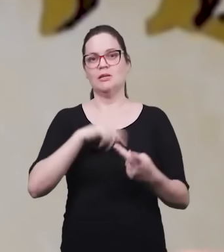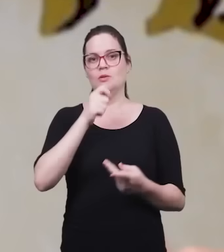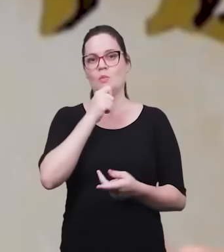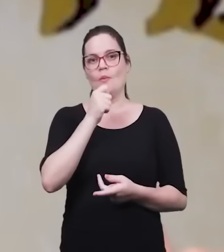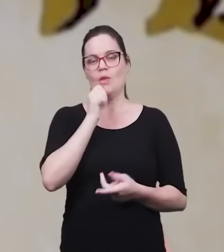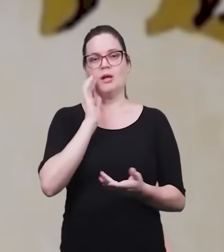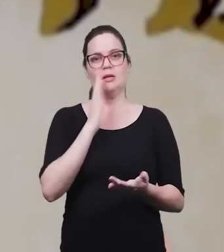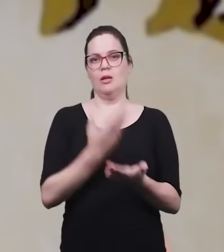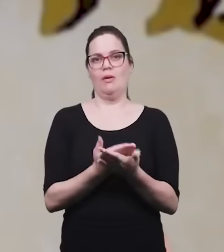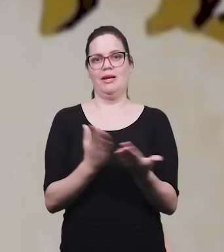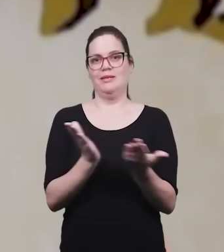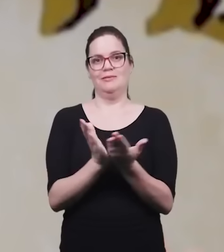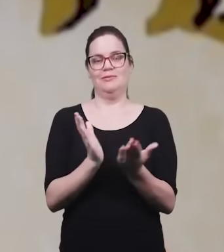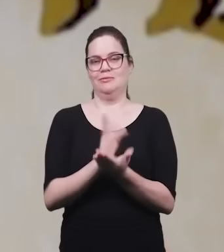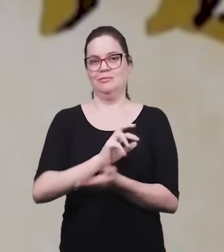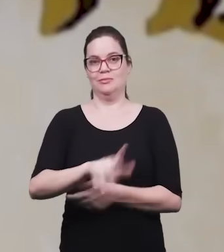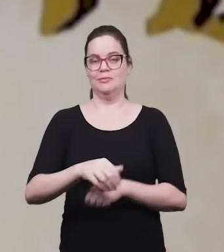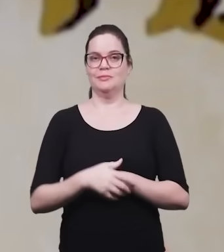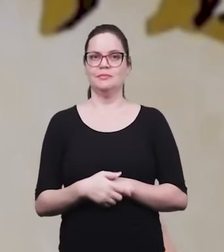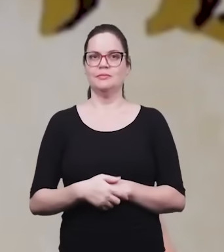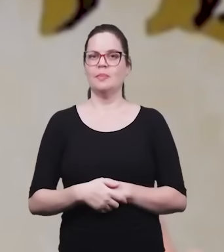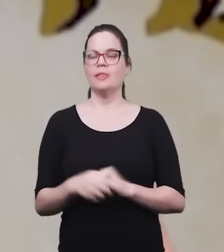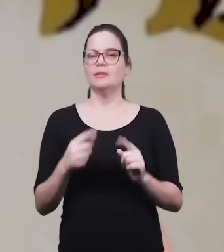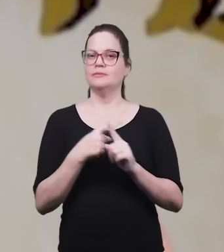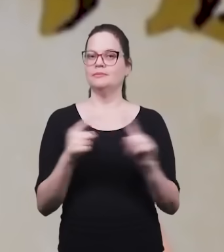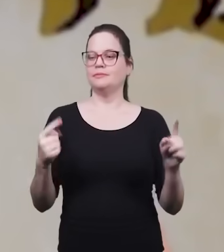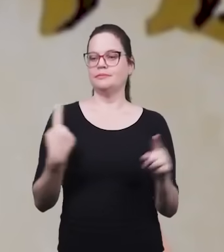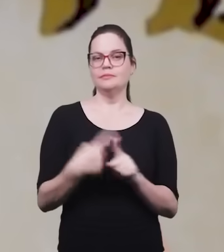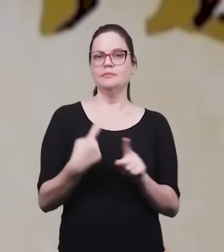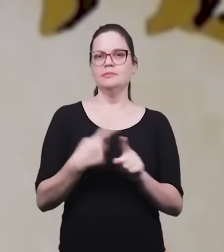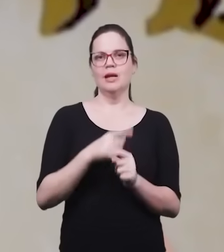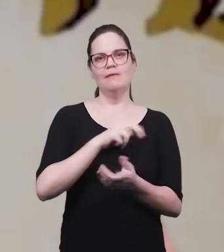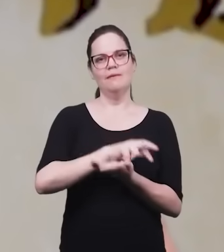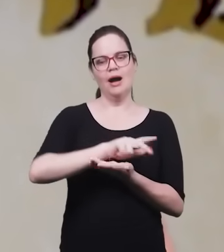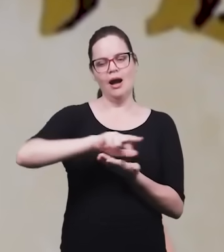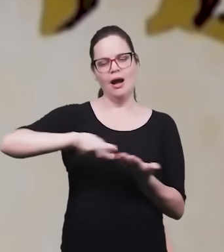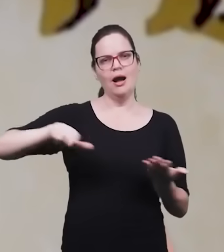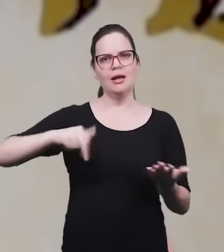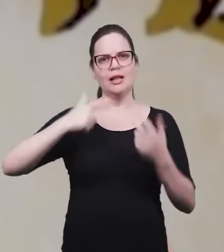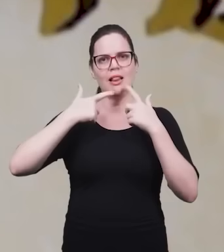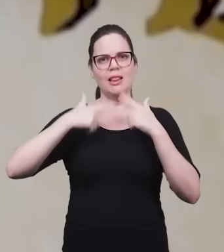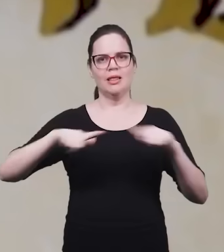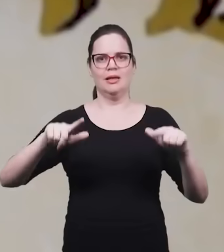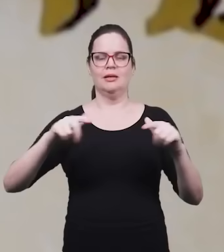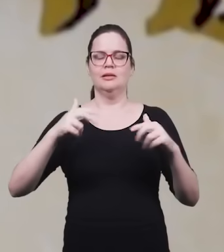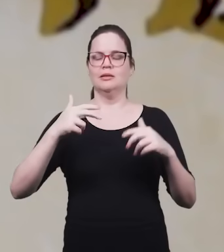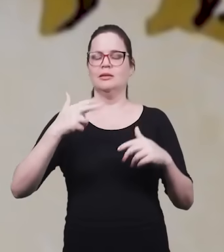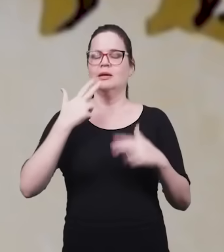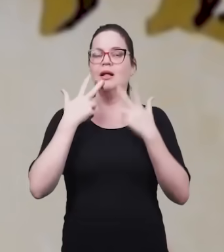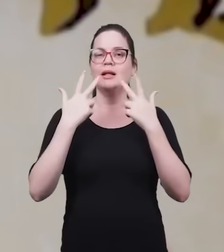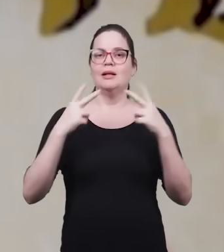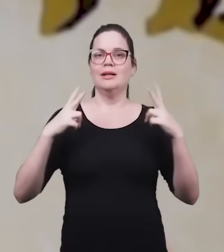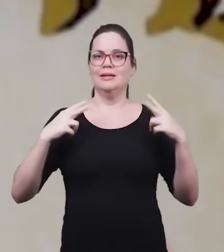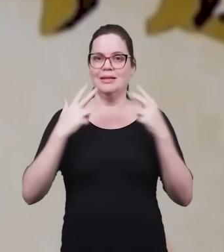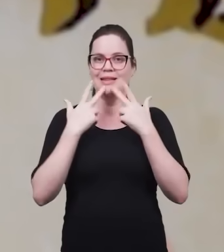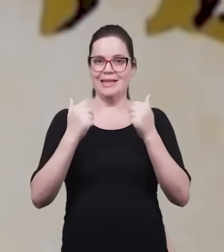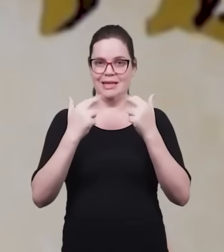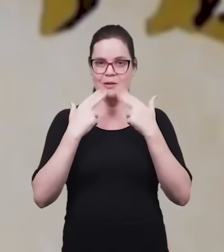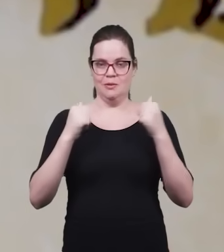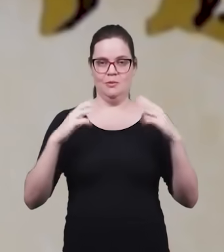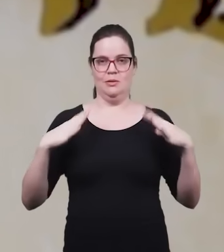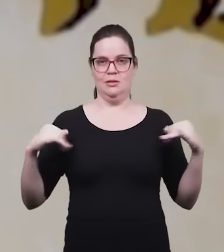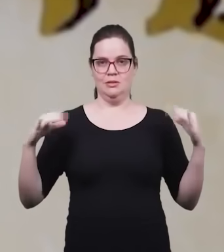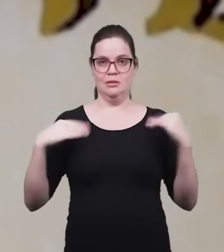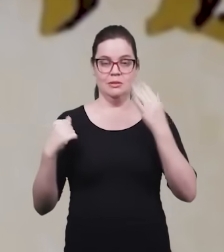para o incrédulo. Agora, por que também variedade de línguas? Porque as línguas estranhas também, elas servem para consolar, né? Ela